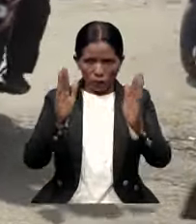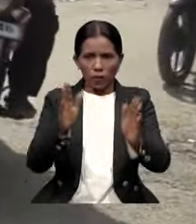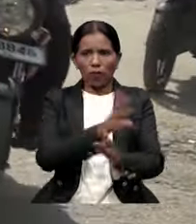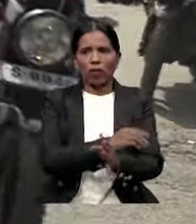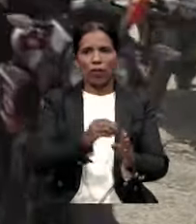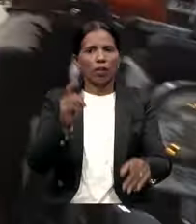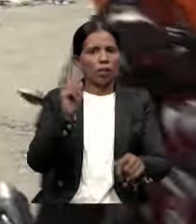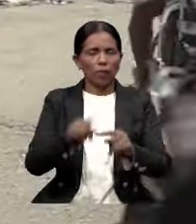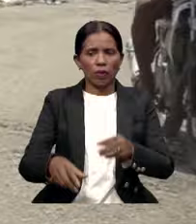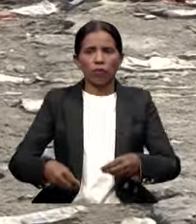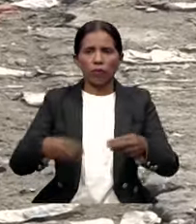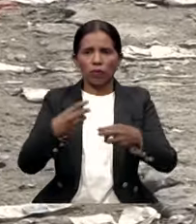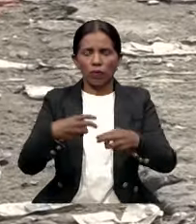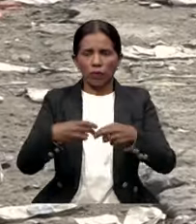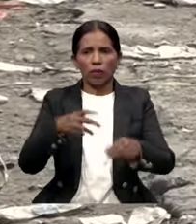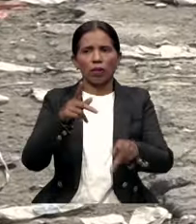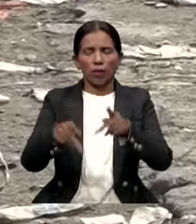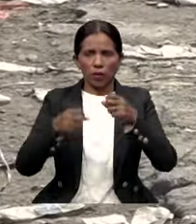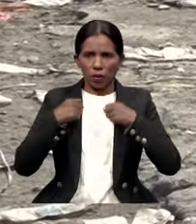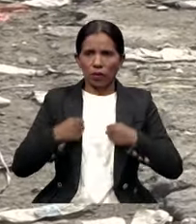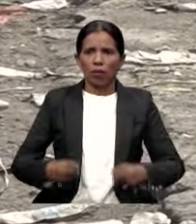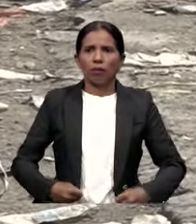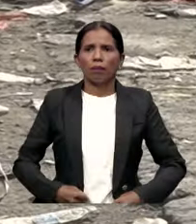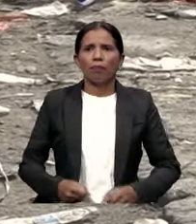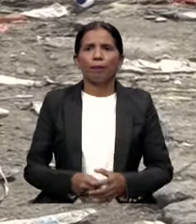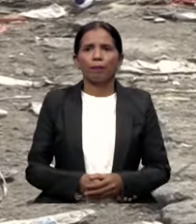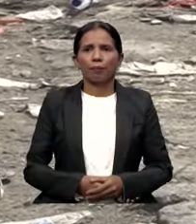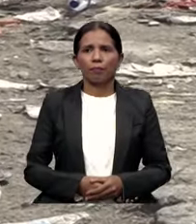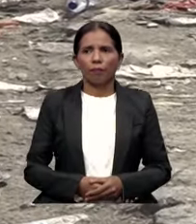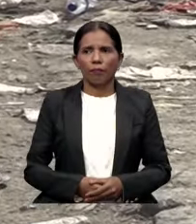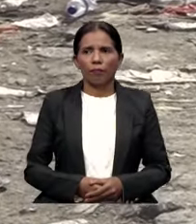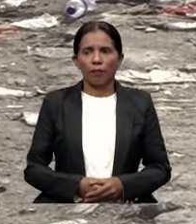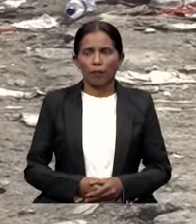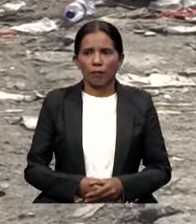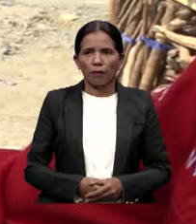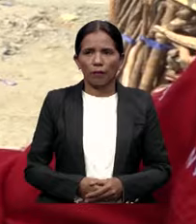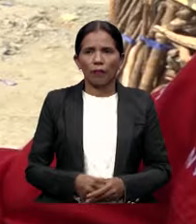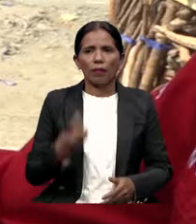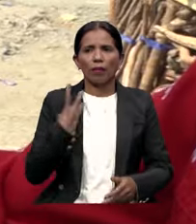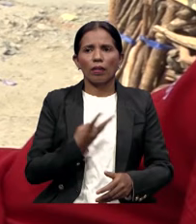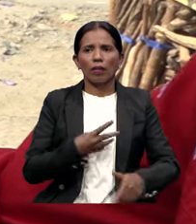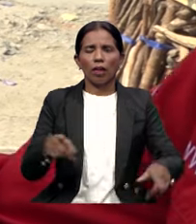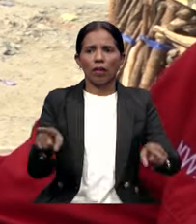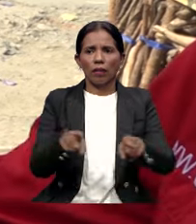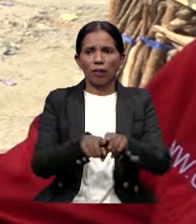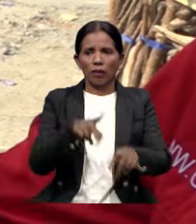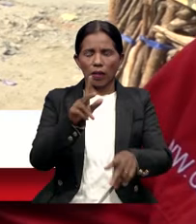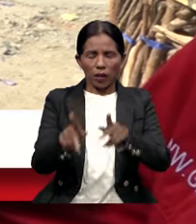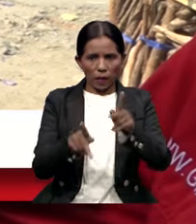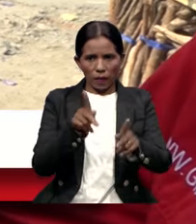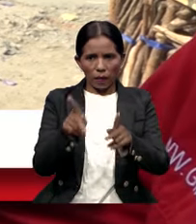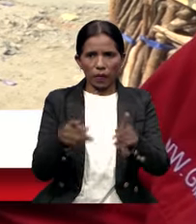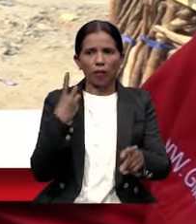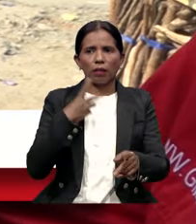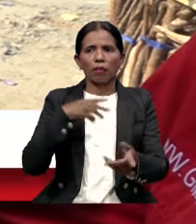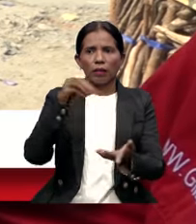no ne labele foi impacto ba emania saúde. Aí já ne, jelas a mim, dará povo, ami